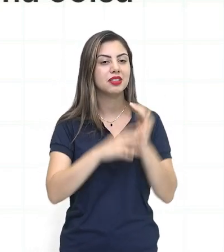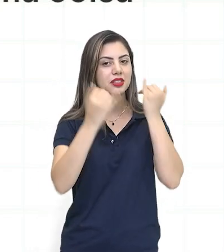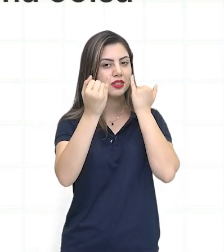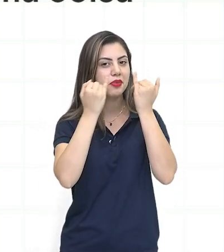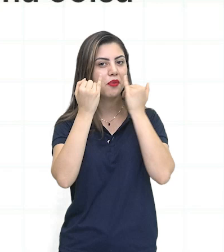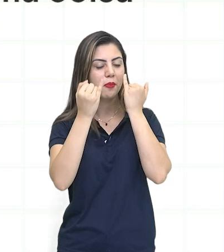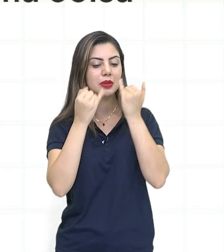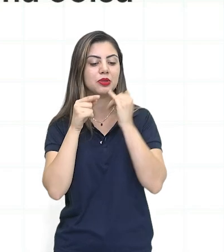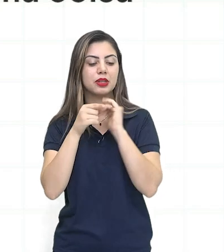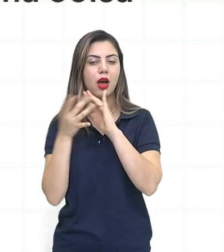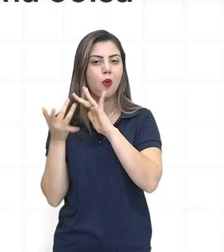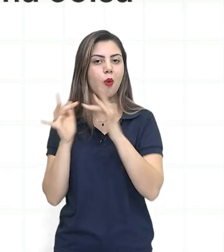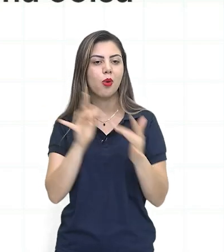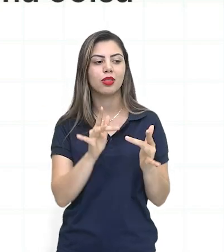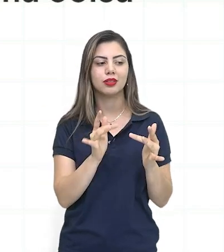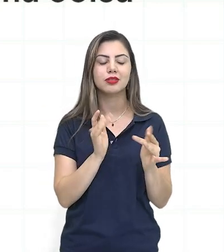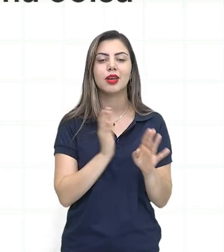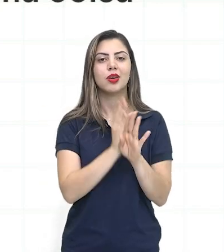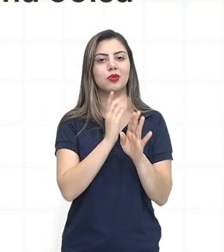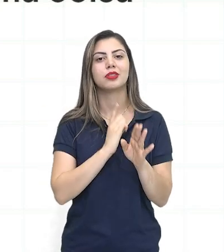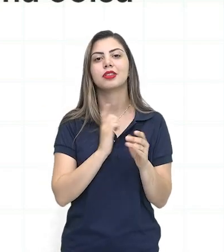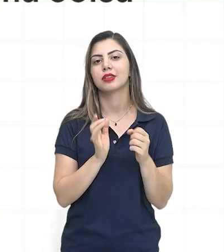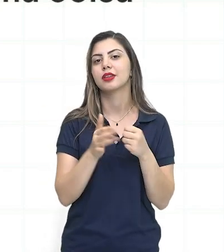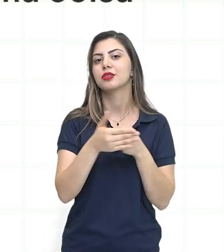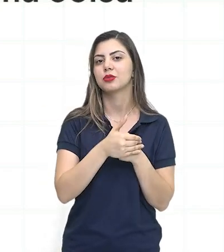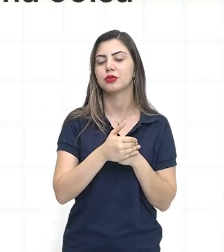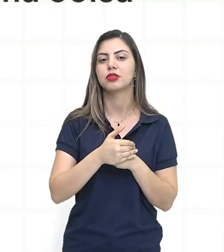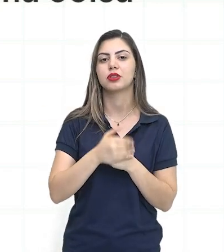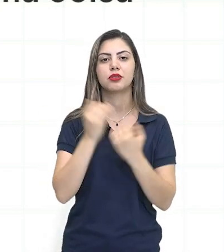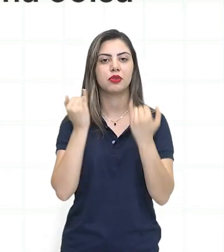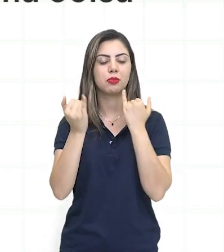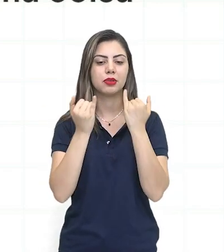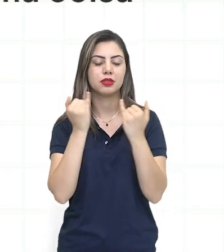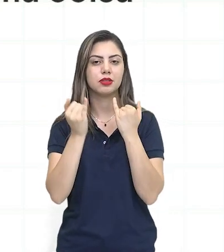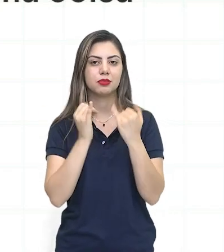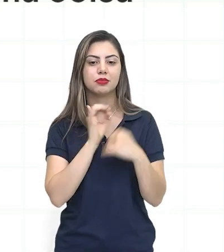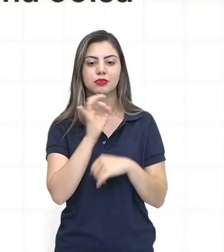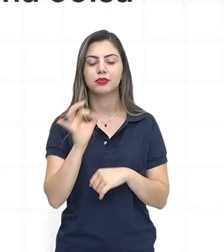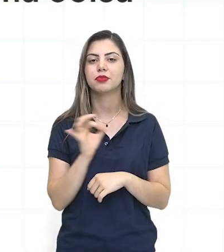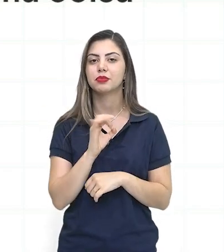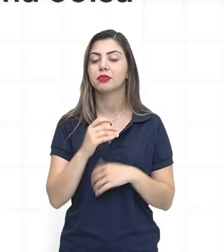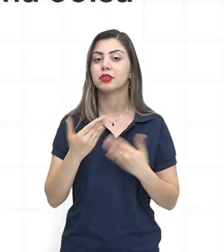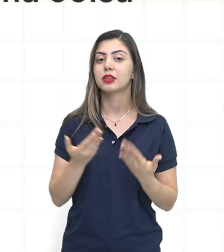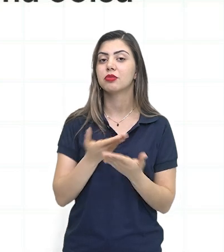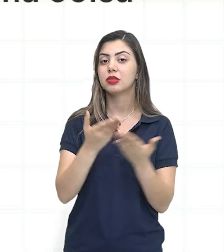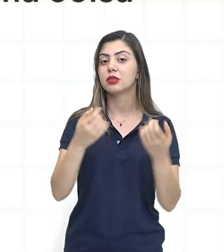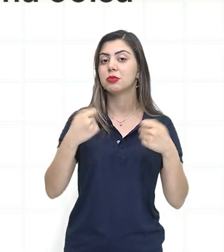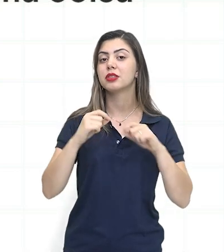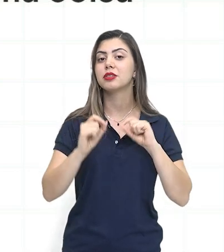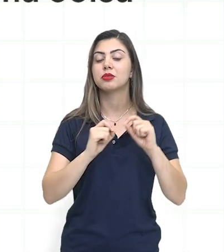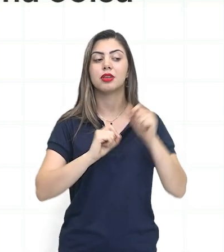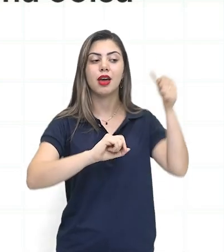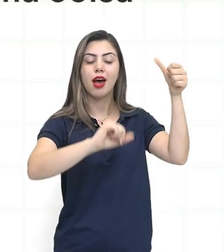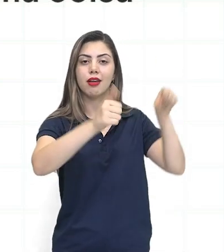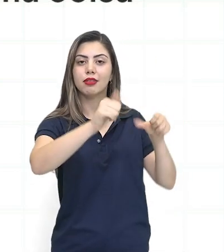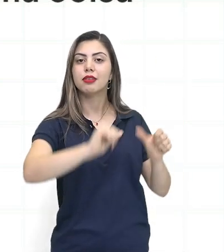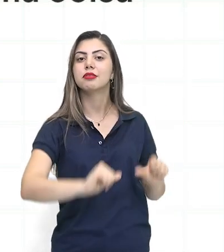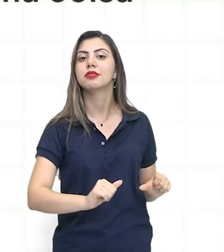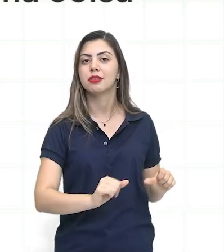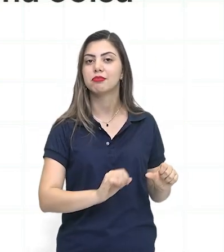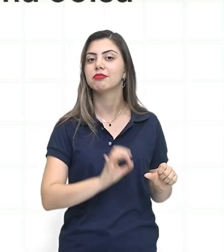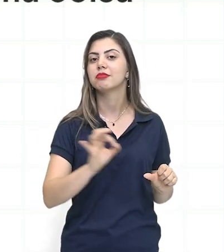texto, certo? Significa que você precisa fazer inferências, certo?